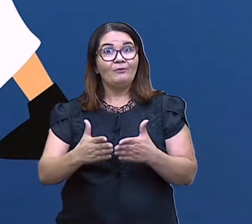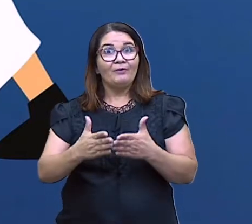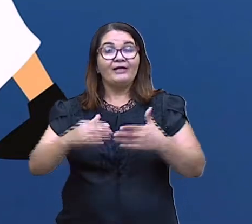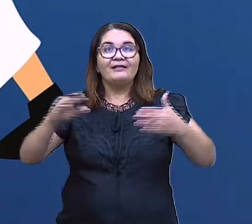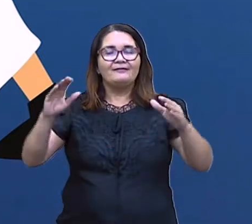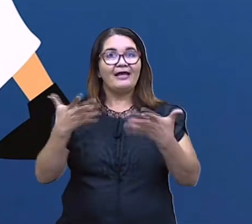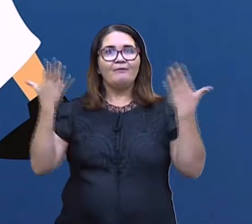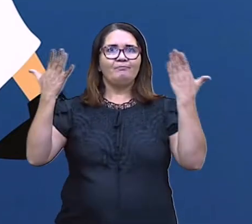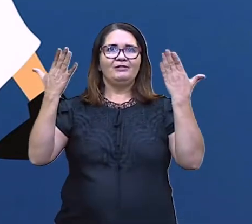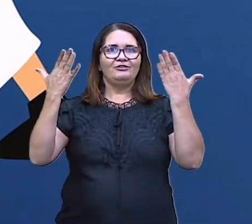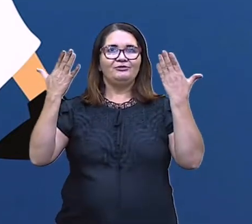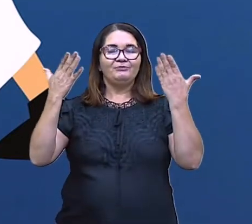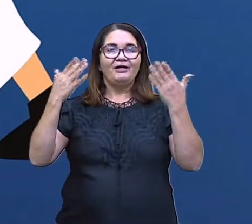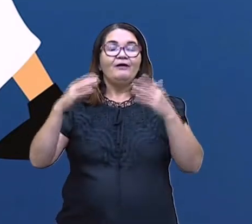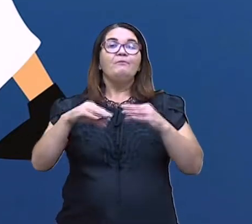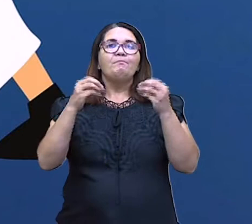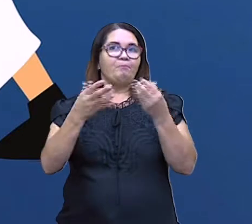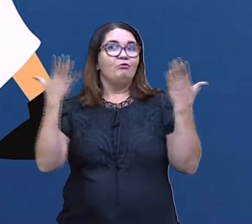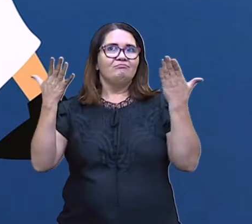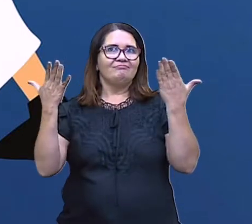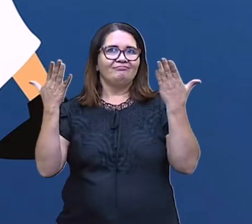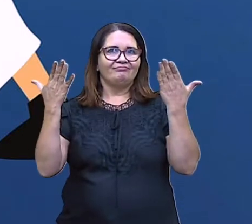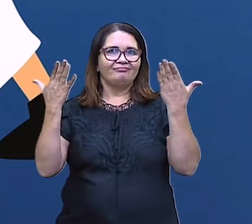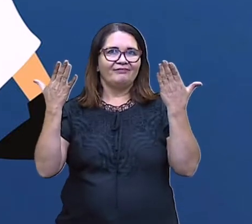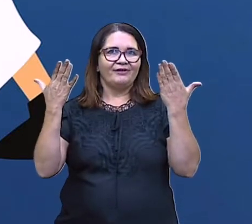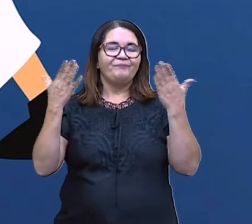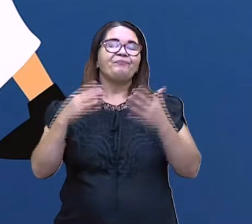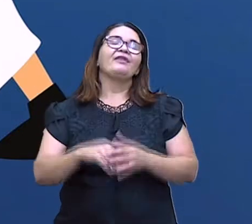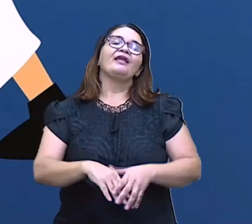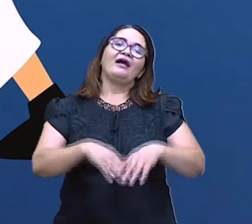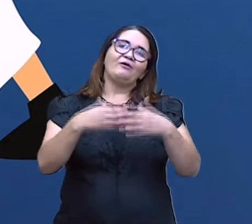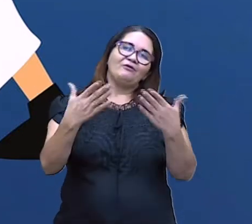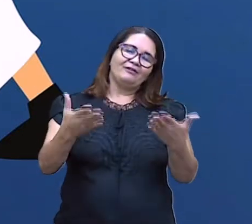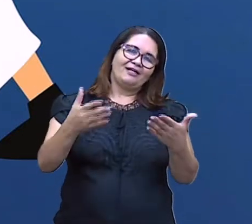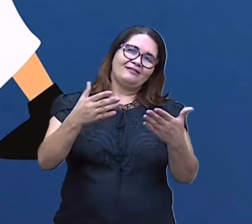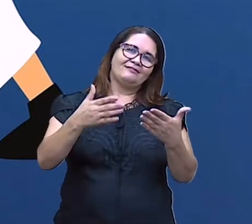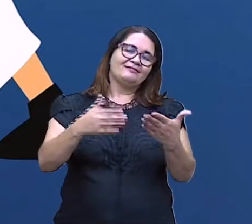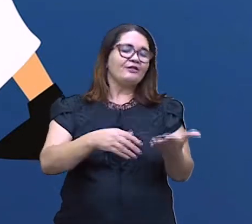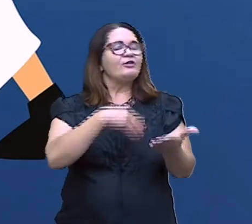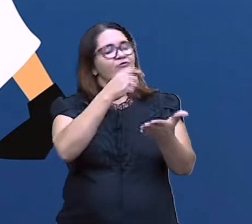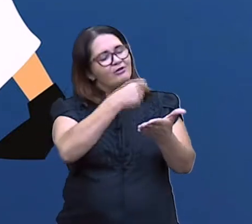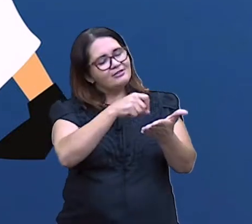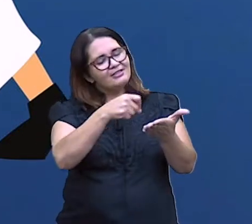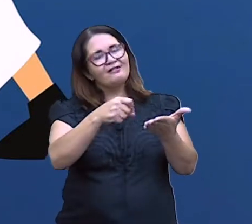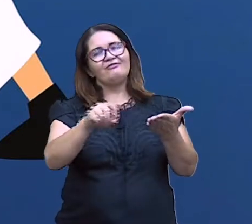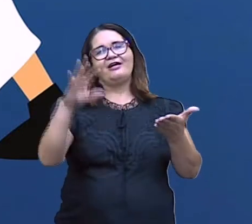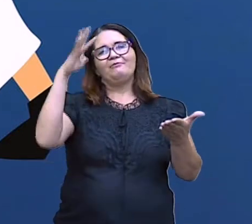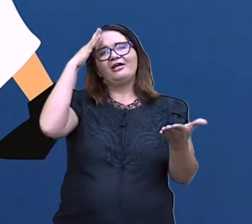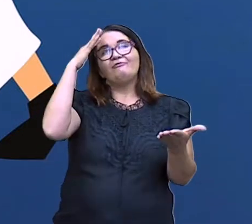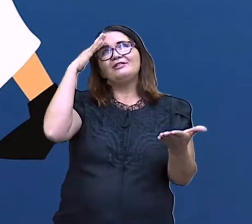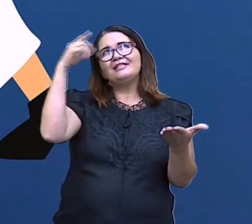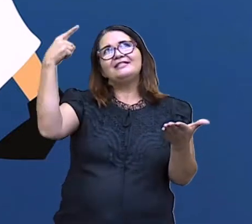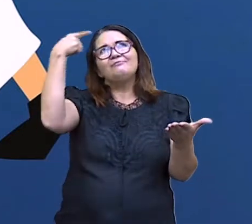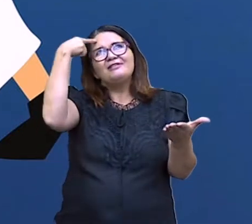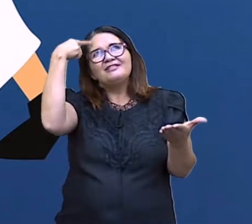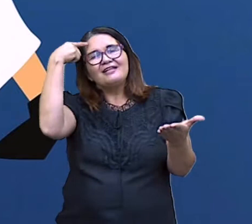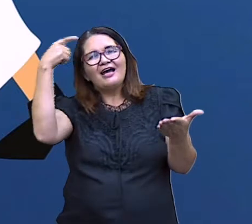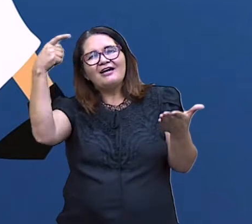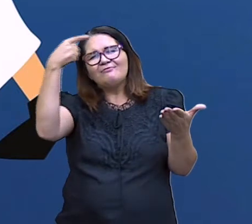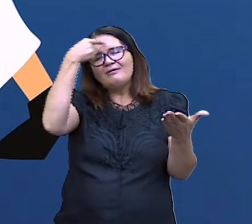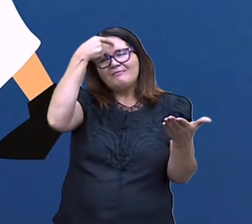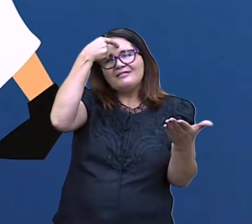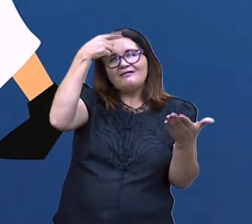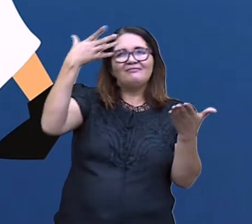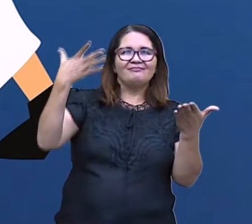escrever. Isso é um insight. Então, todo roteiro começa com uma ideia. Quem imagina isso,